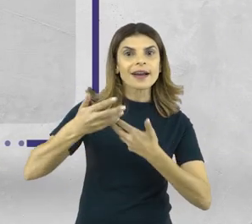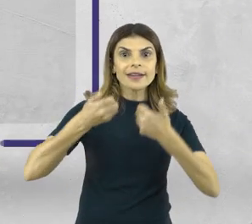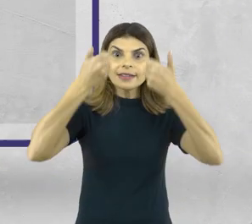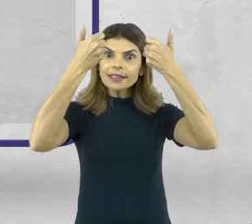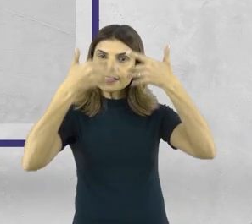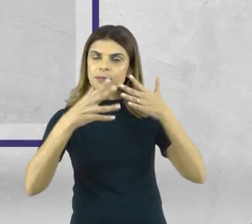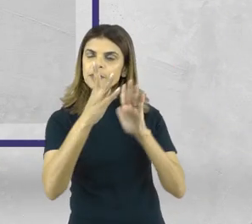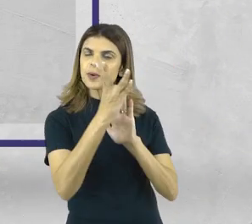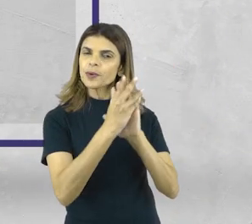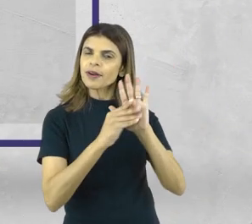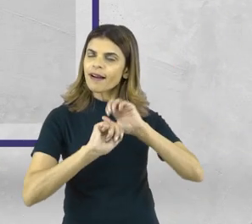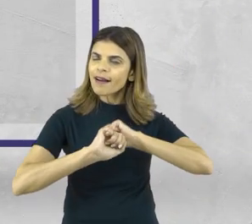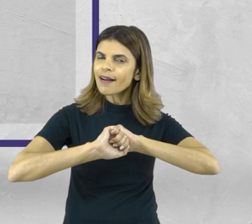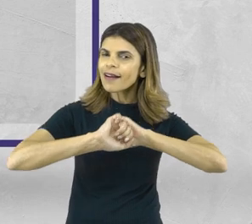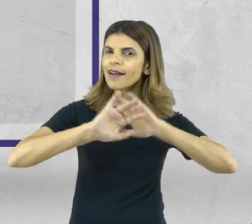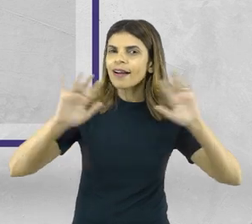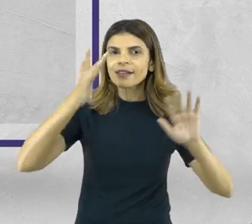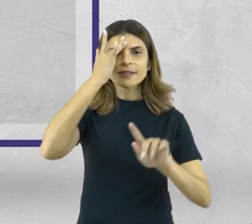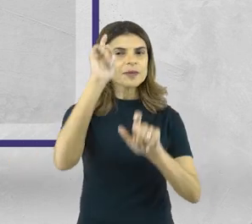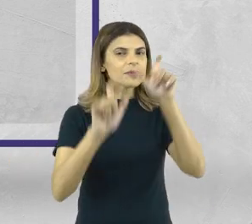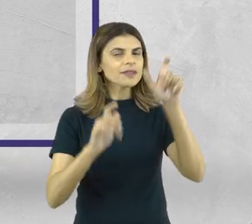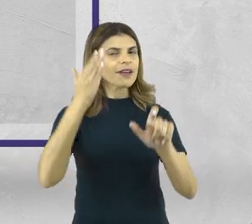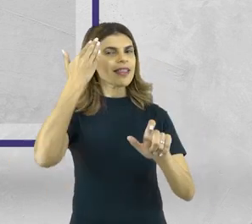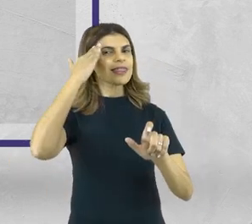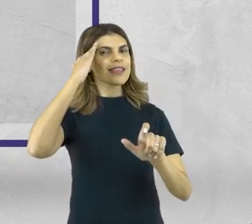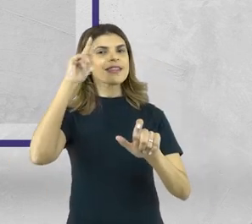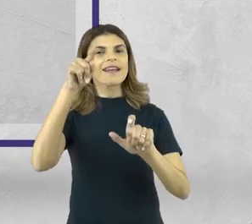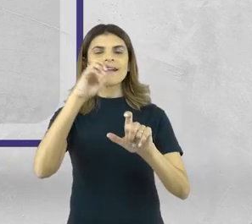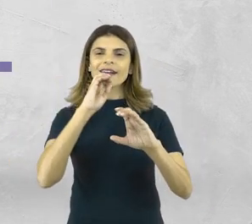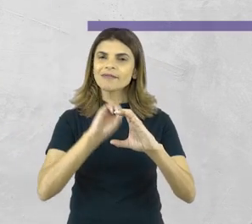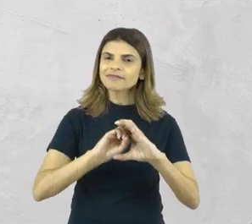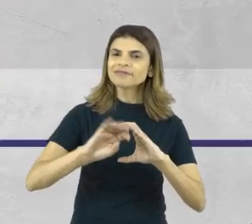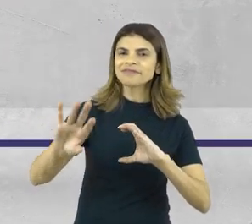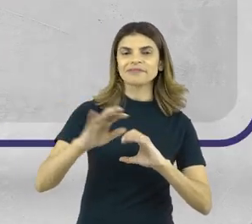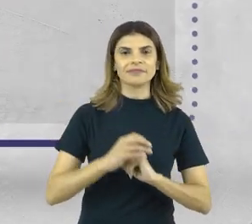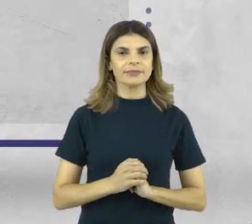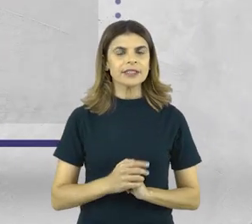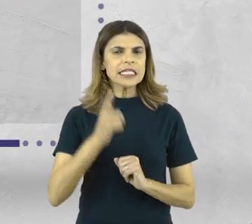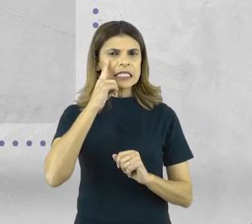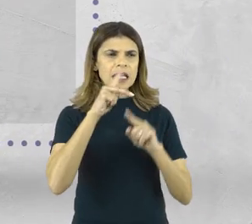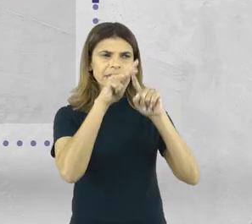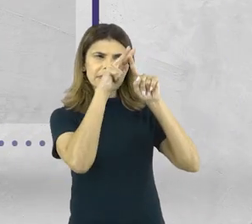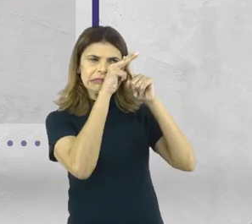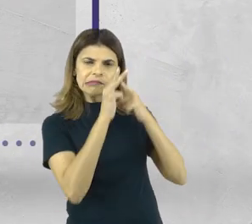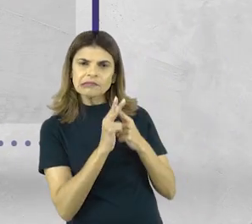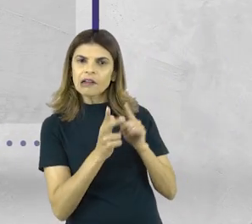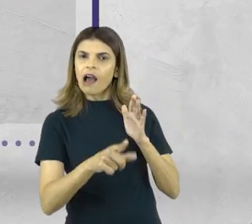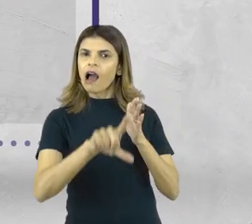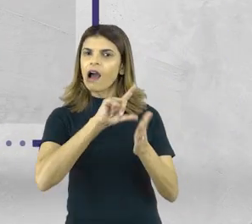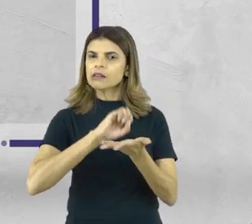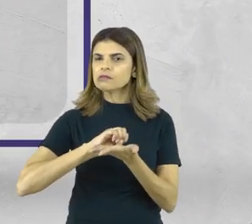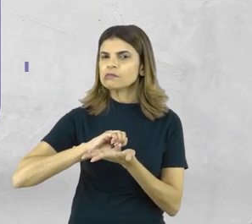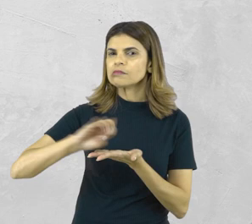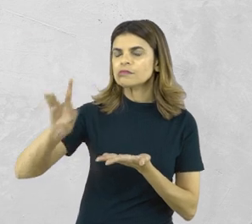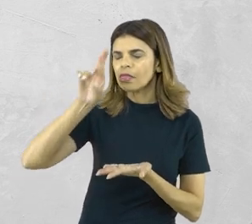conteúdo, para que as pessoas possam compreender a sua mensagem. Revise sempre as mensagens antes de